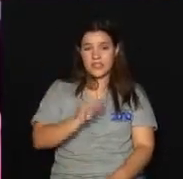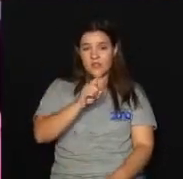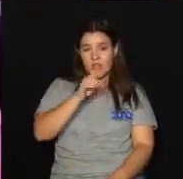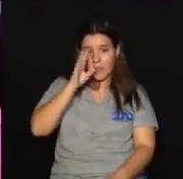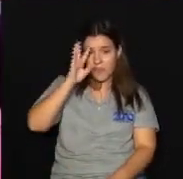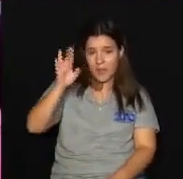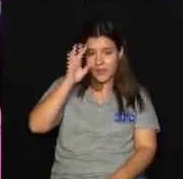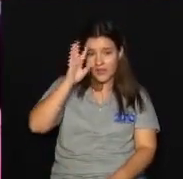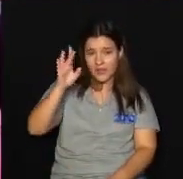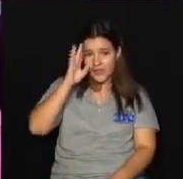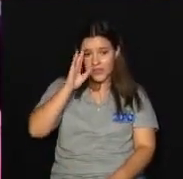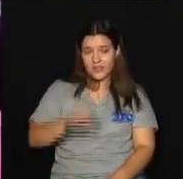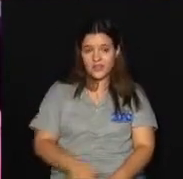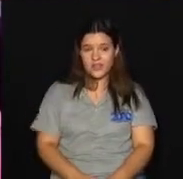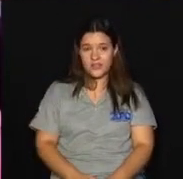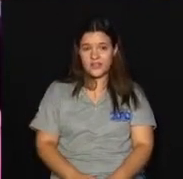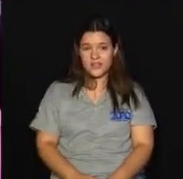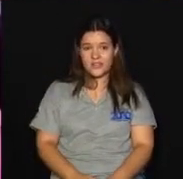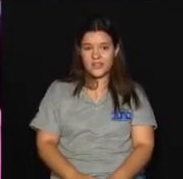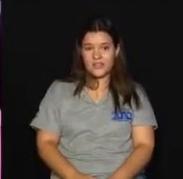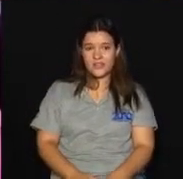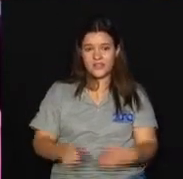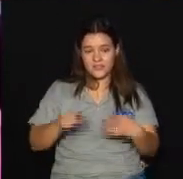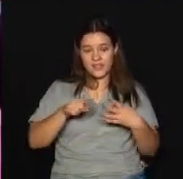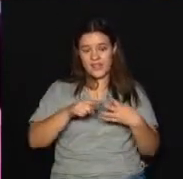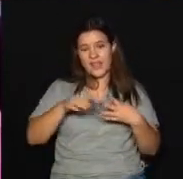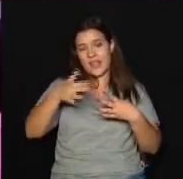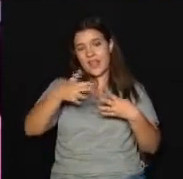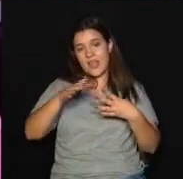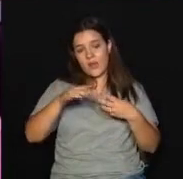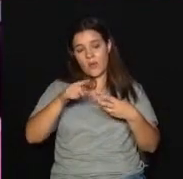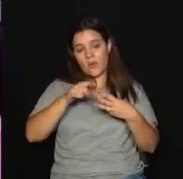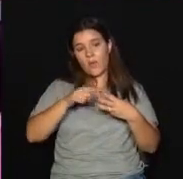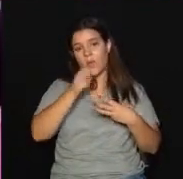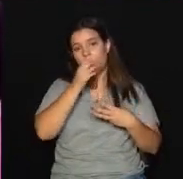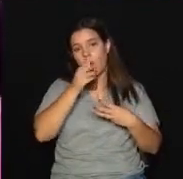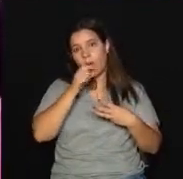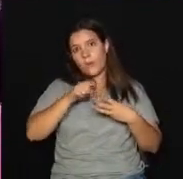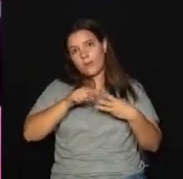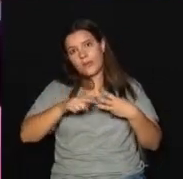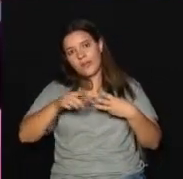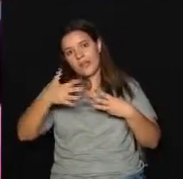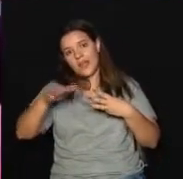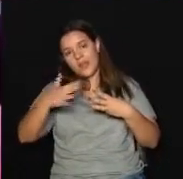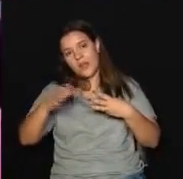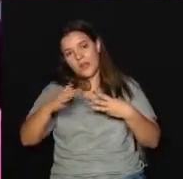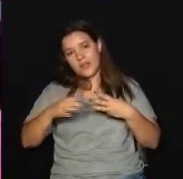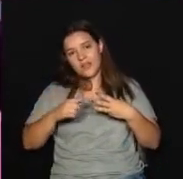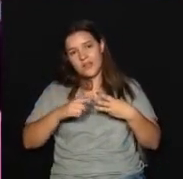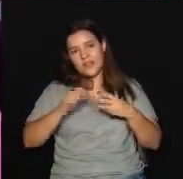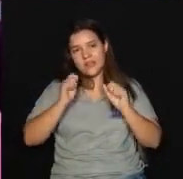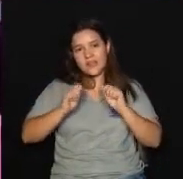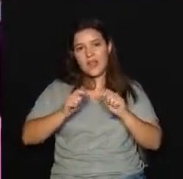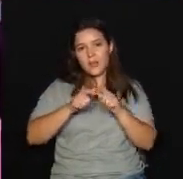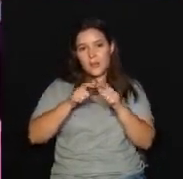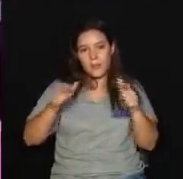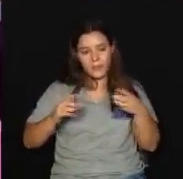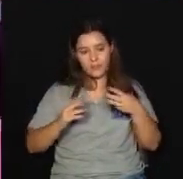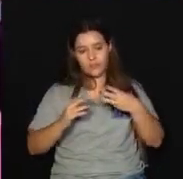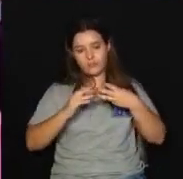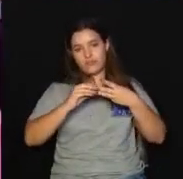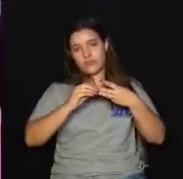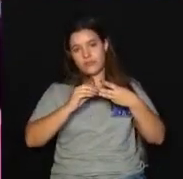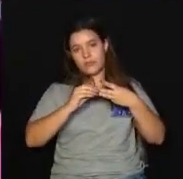exemplo, que o regular não é bom, você pode até ampliar essa margem de